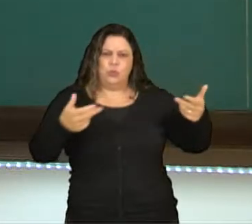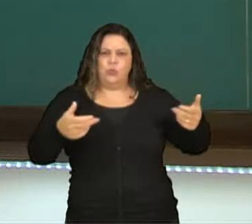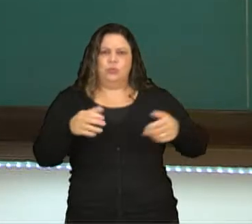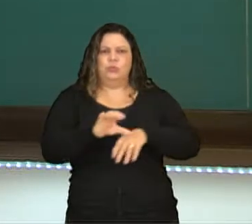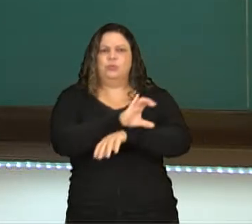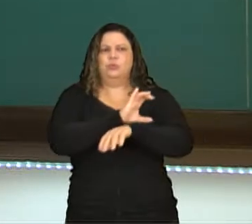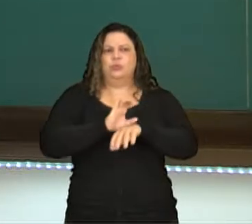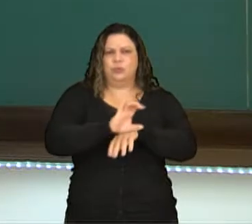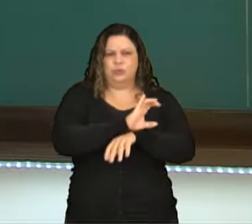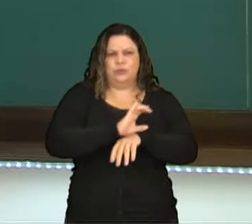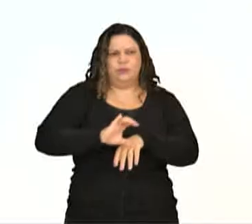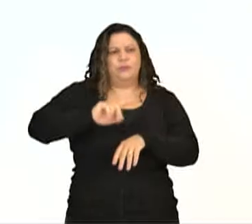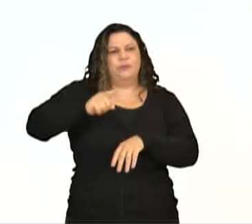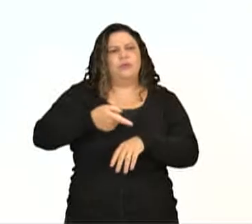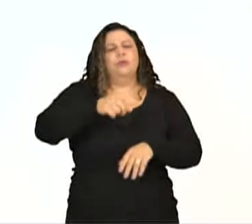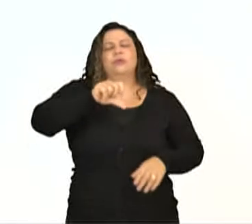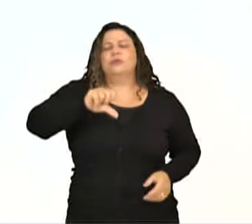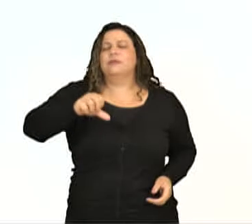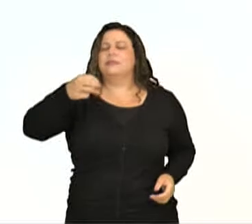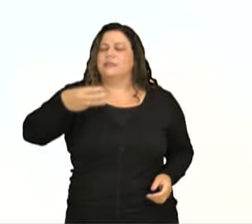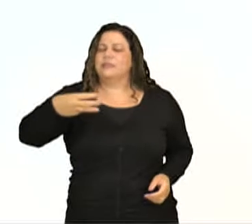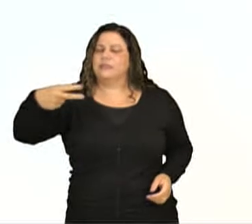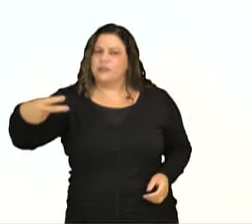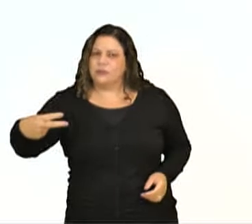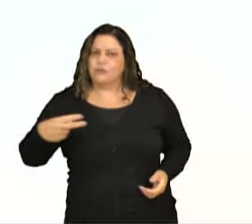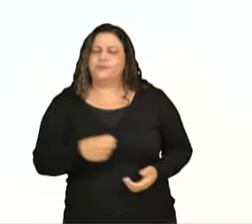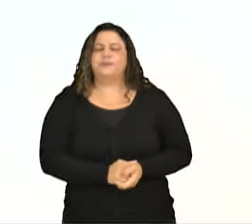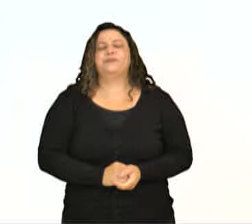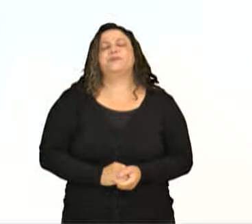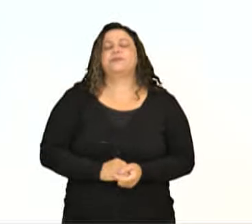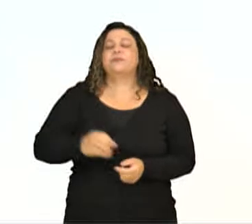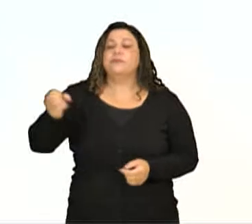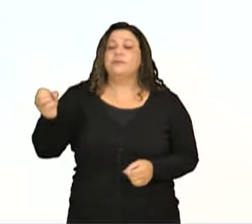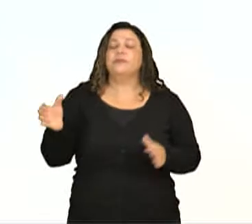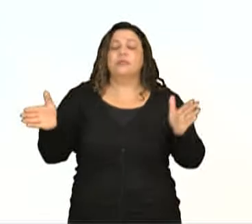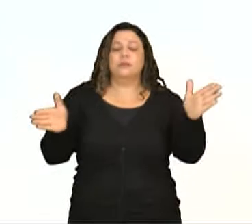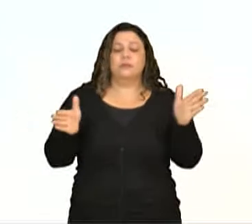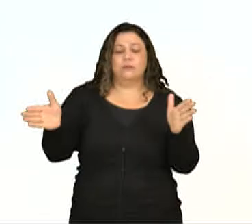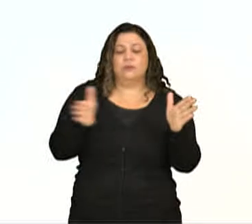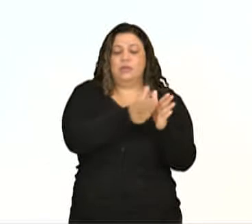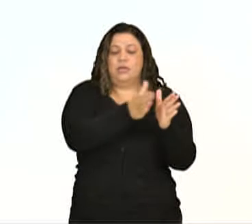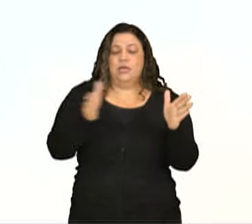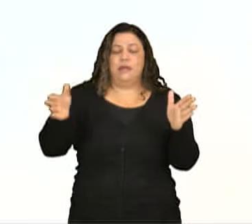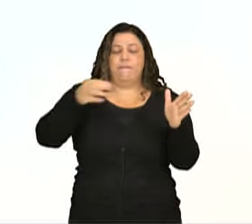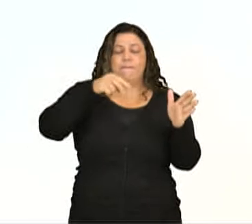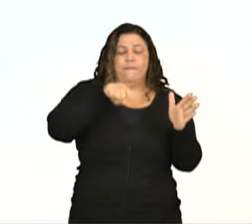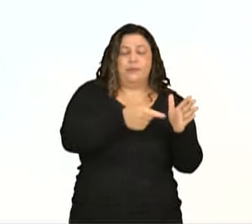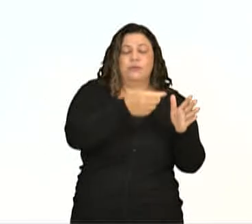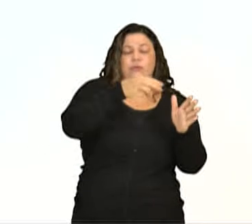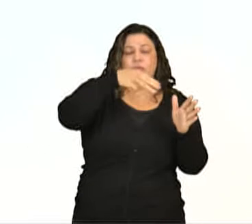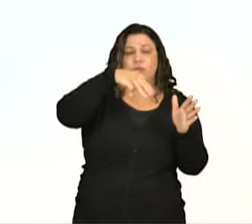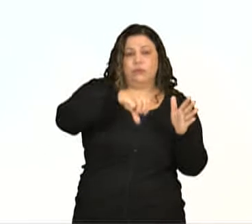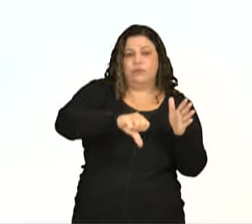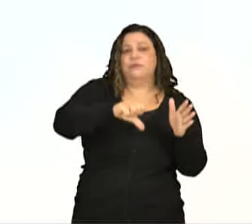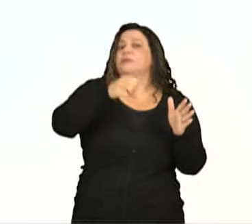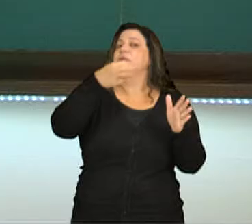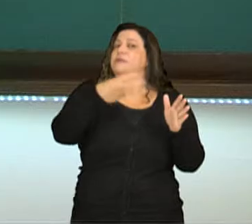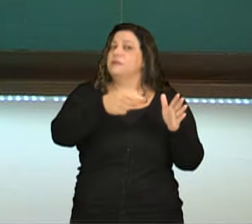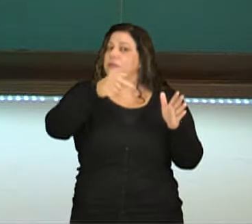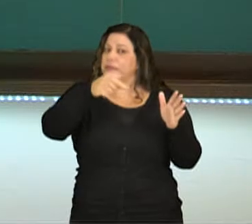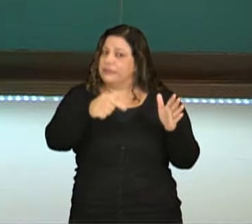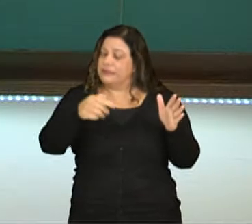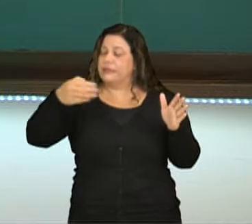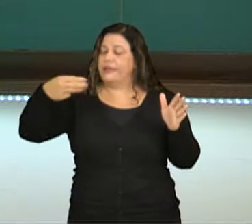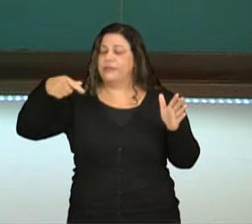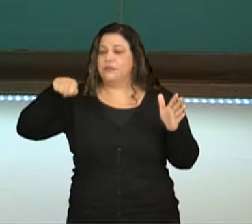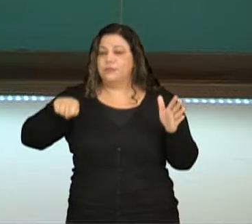1932. O Estado Novo, lá entre 1937 e 1945, ele teve todas as características de